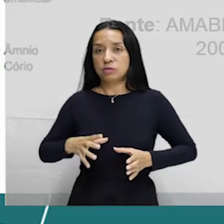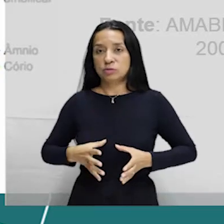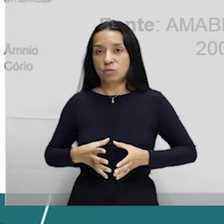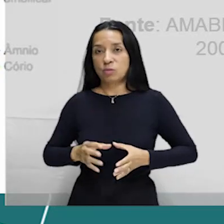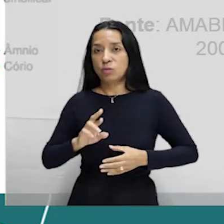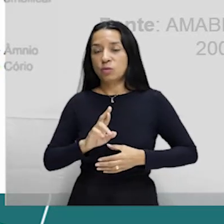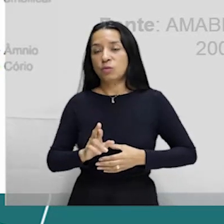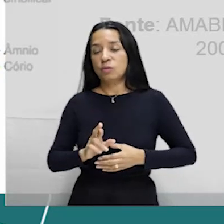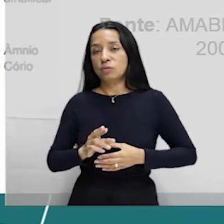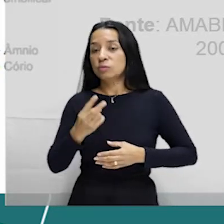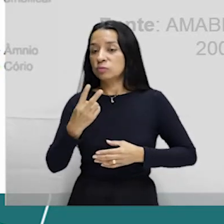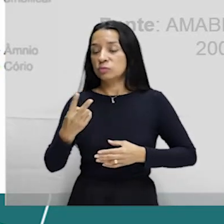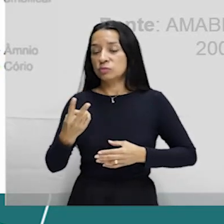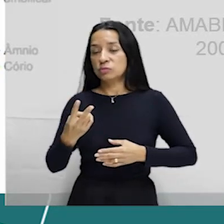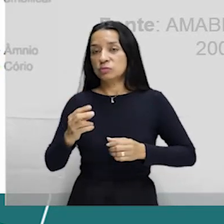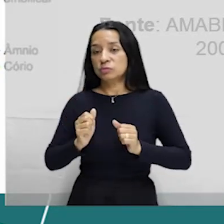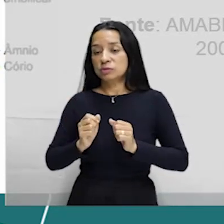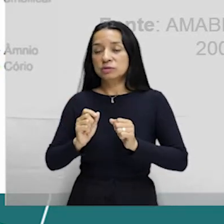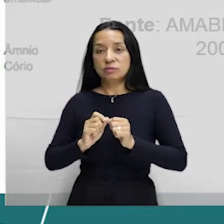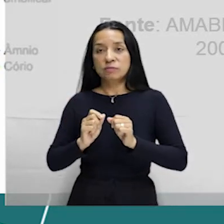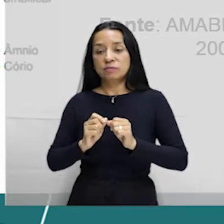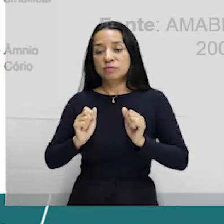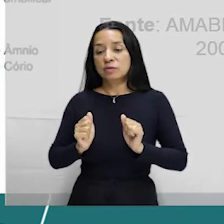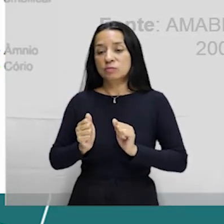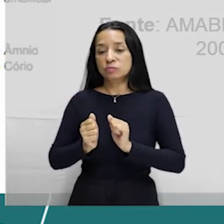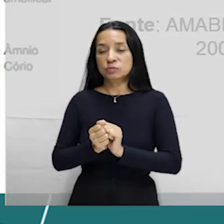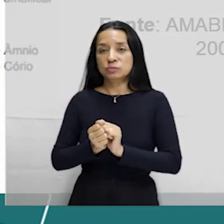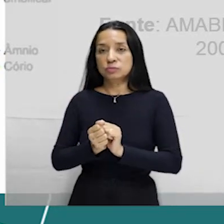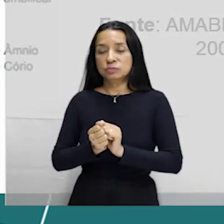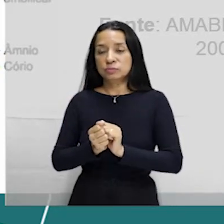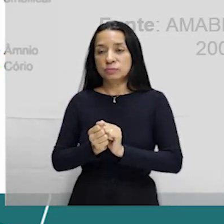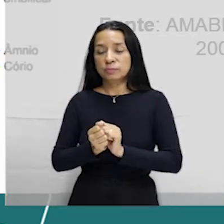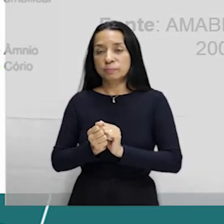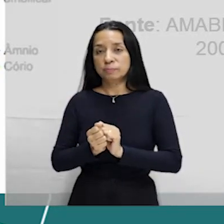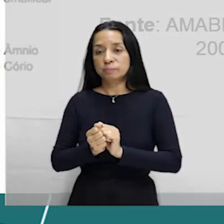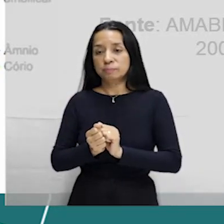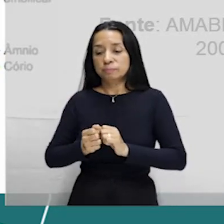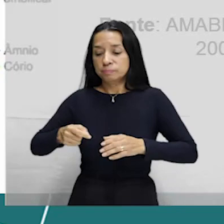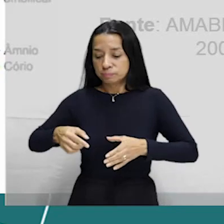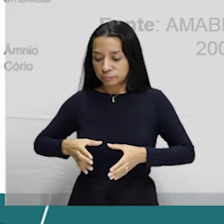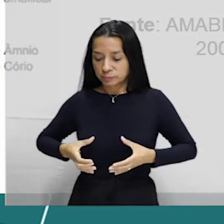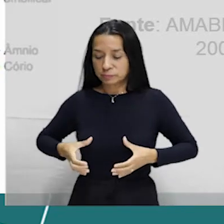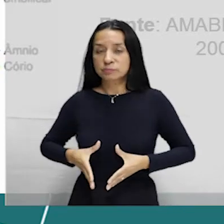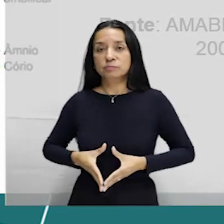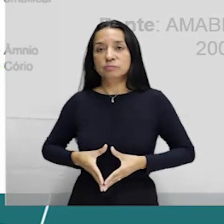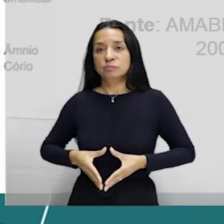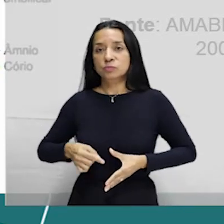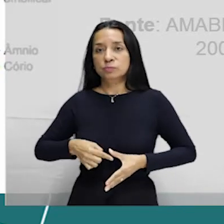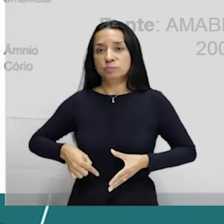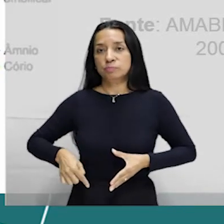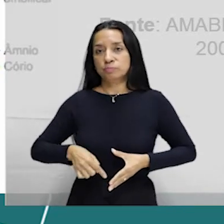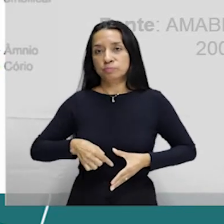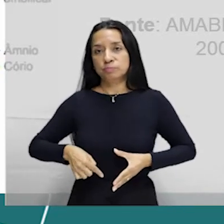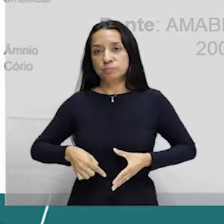2 embriões ficam juntinhos na hora da implantação ali na parede do útero,